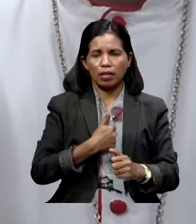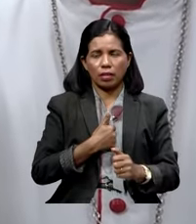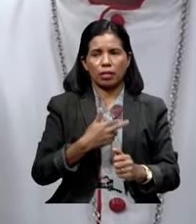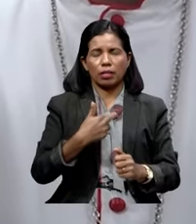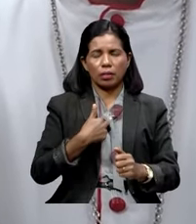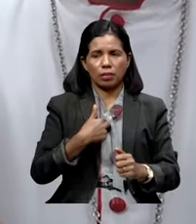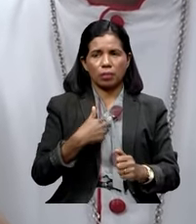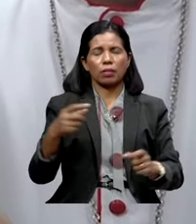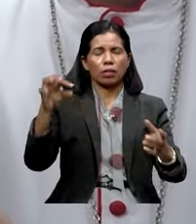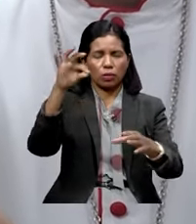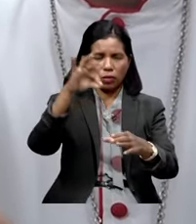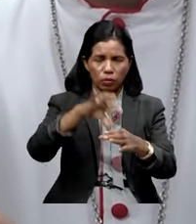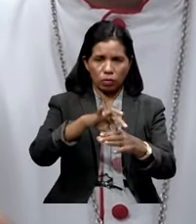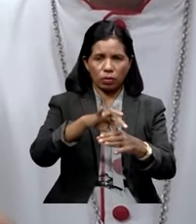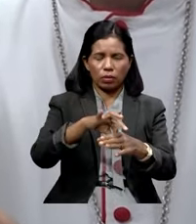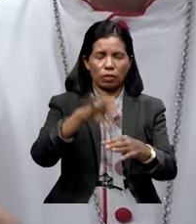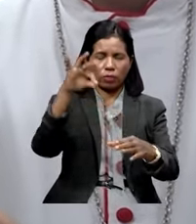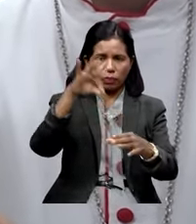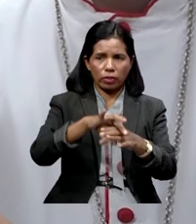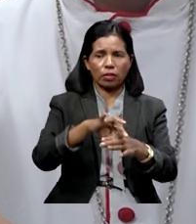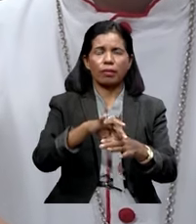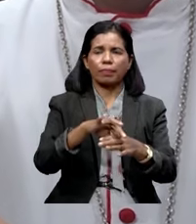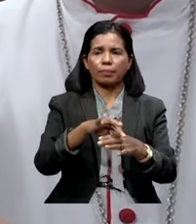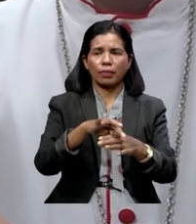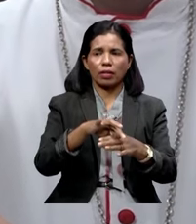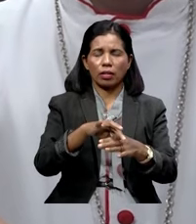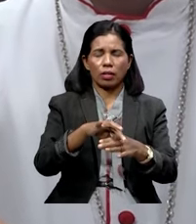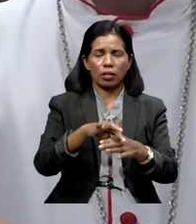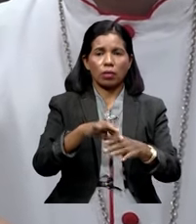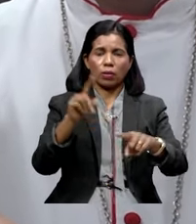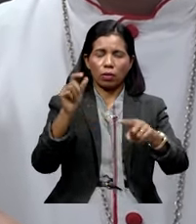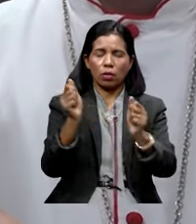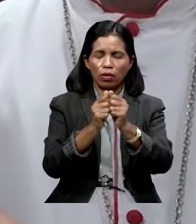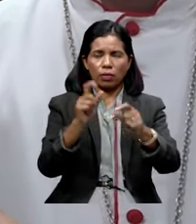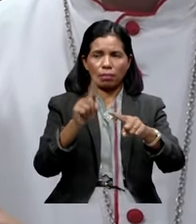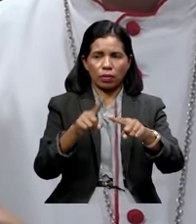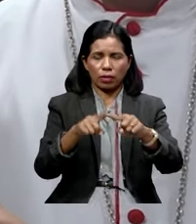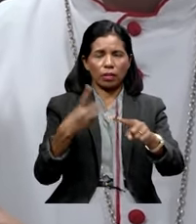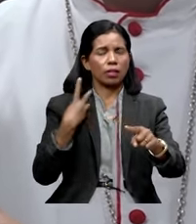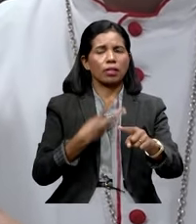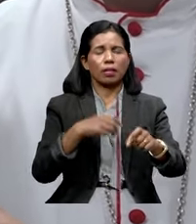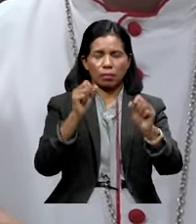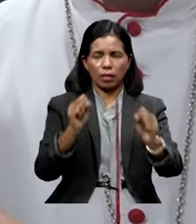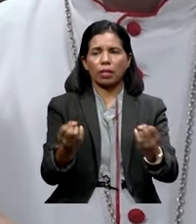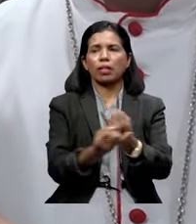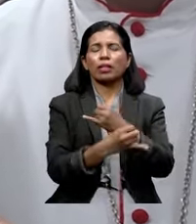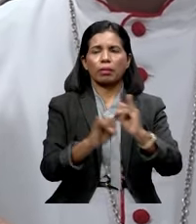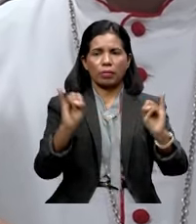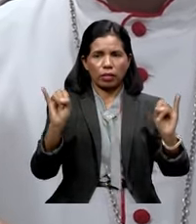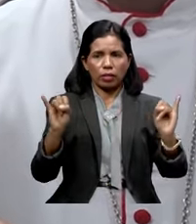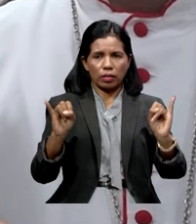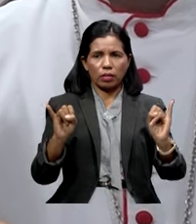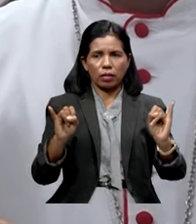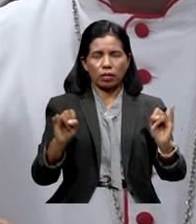rodi, tu, você, ho. O prego, né? Então, o Ukunan, tudo coreano, você,